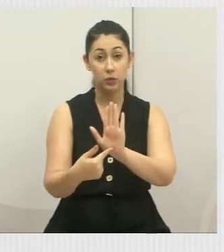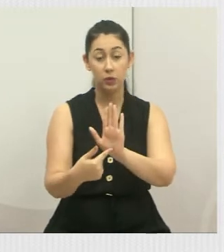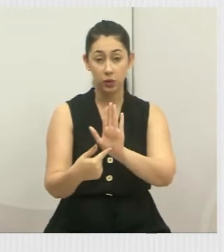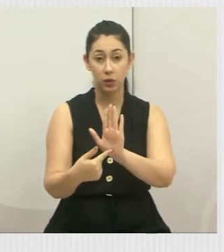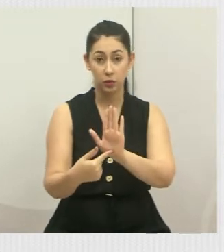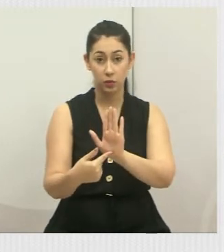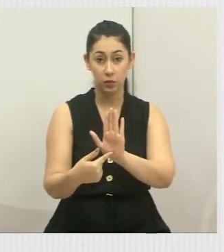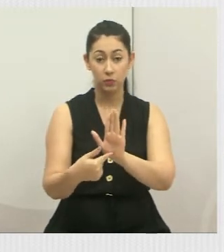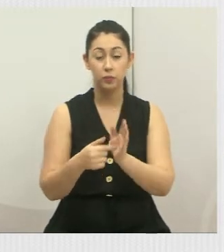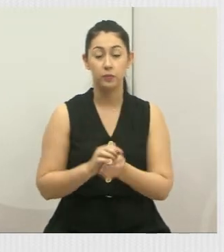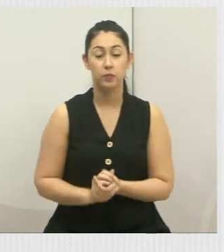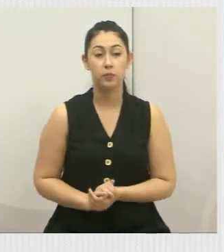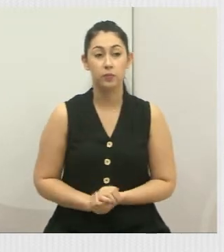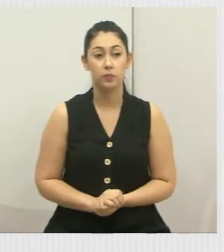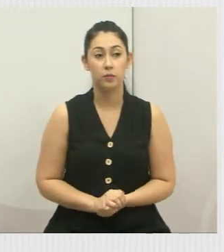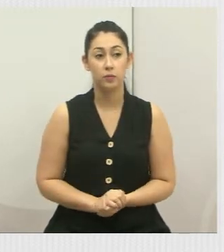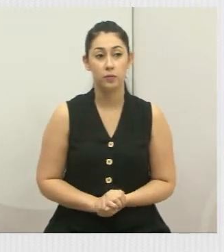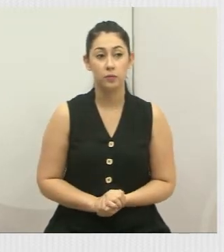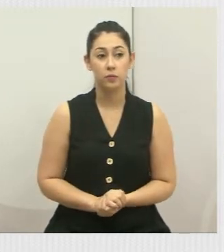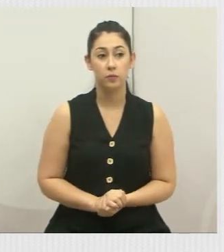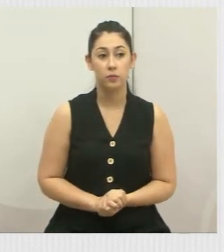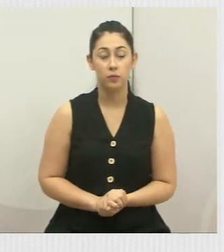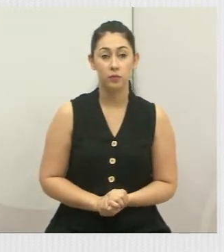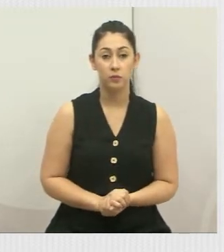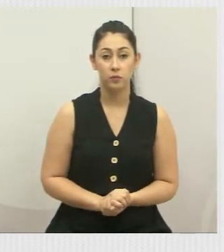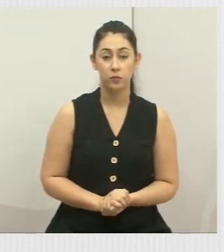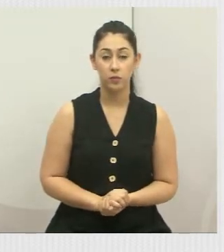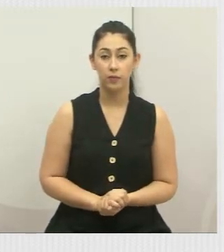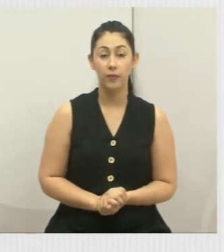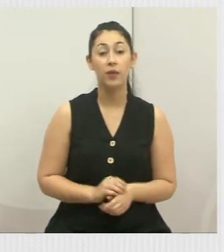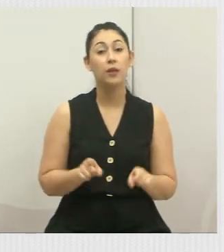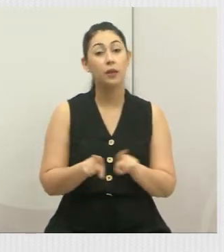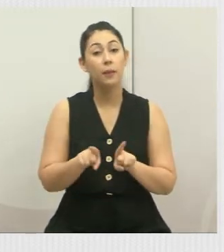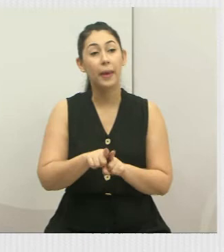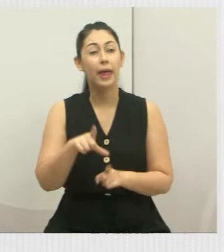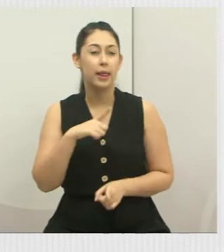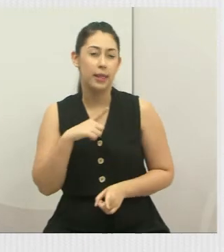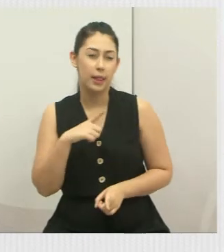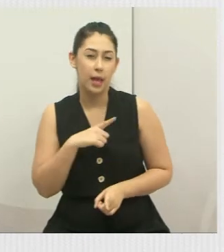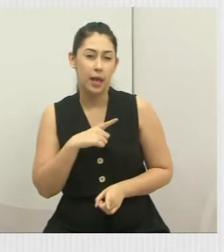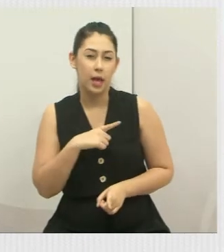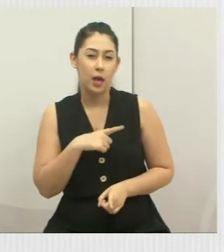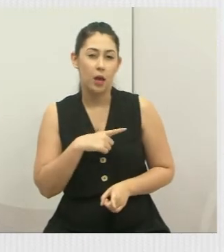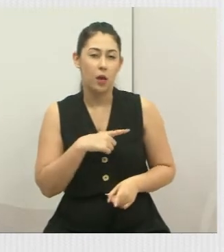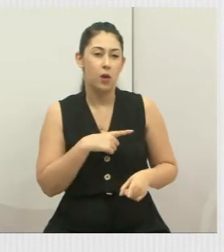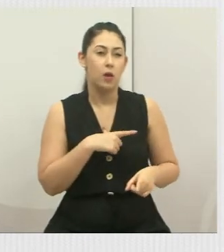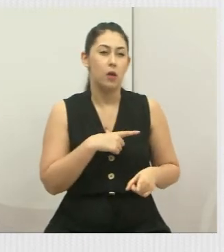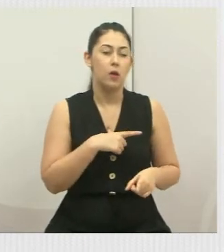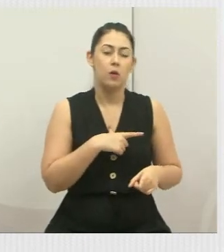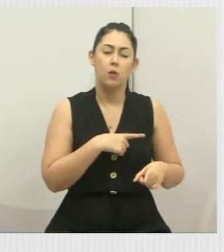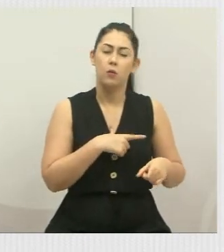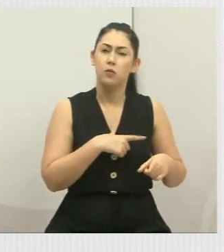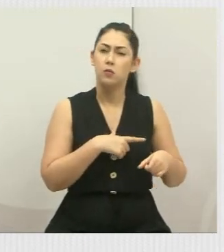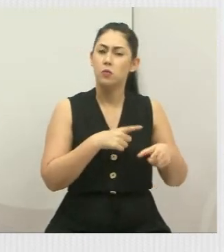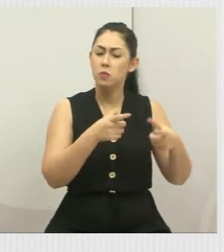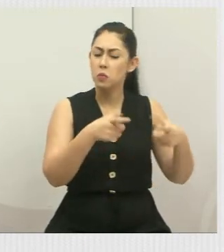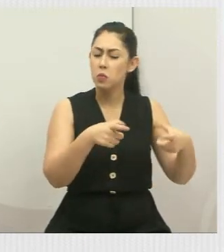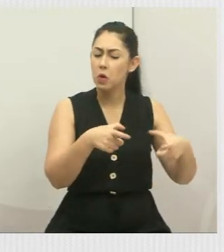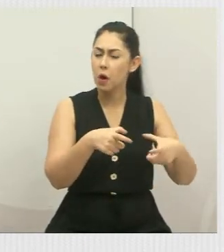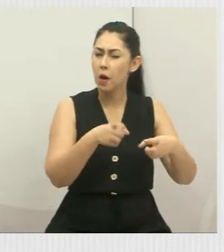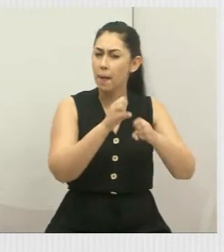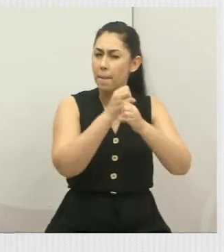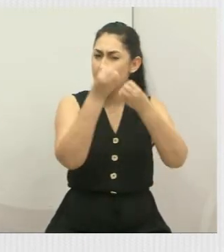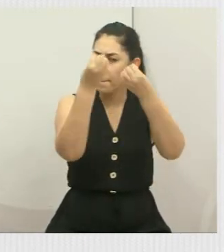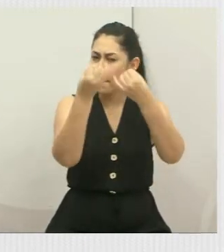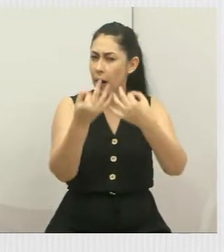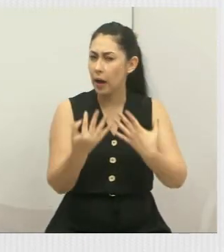instrumentos utilizados para isso, tá? Isso se dá através de um sistema de informações que já existe, na